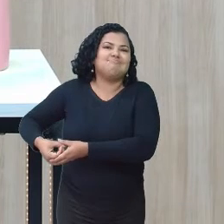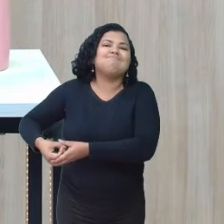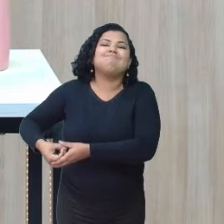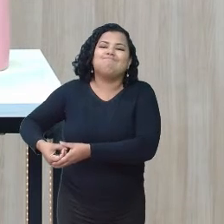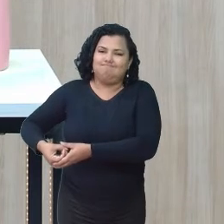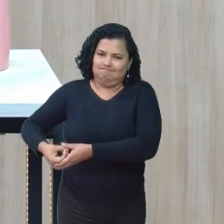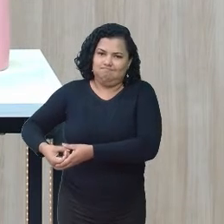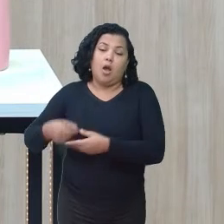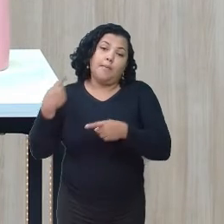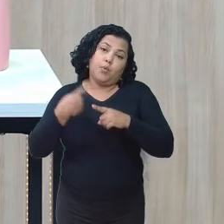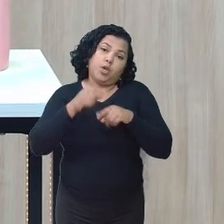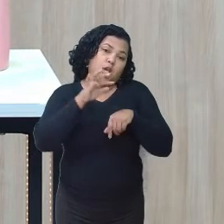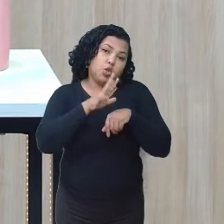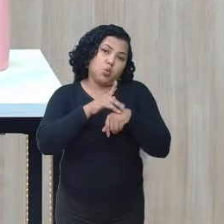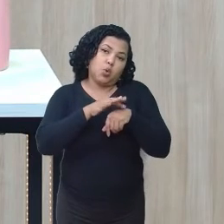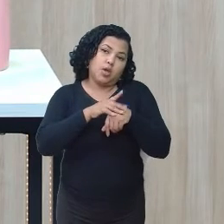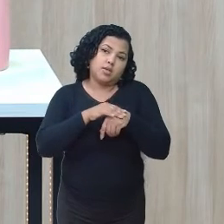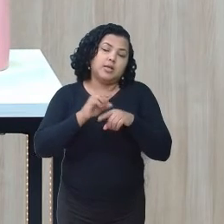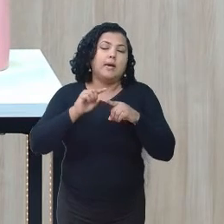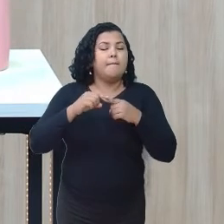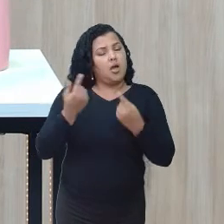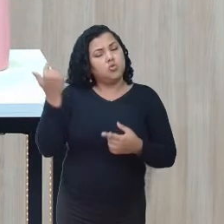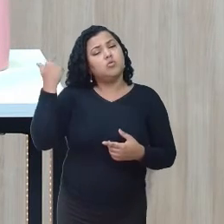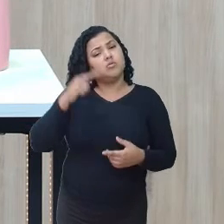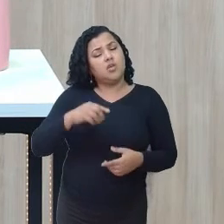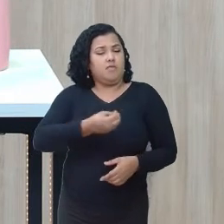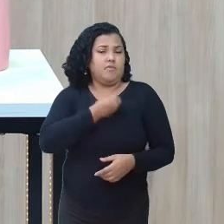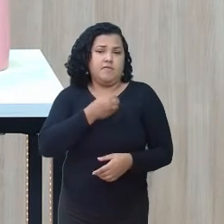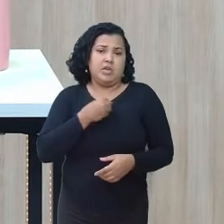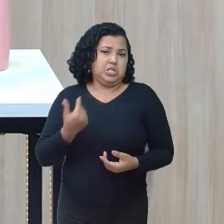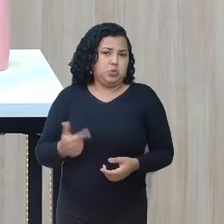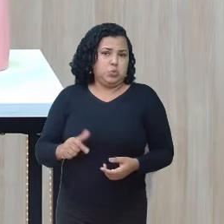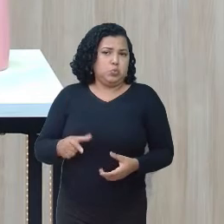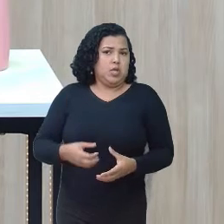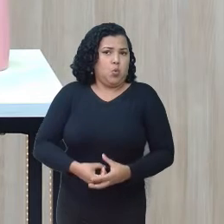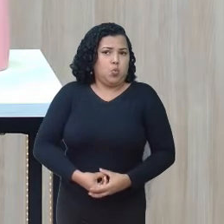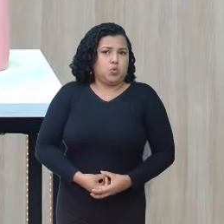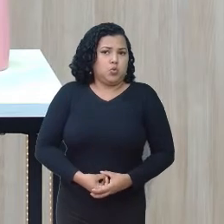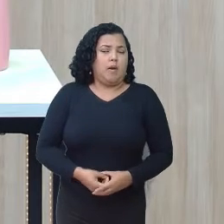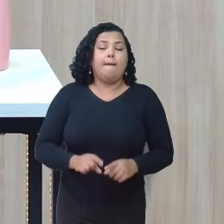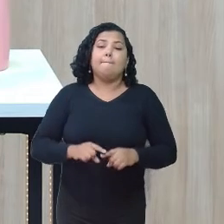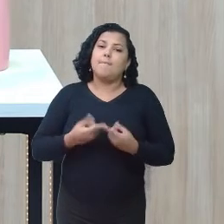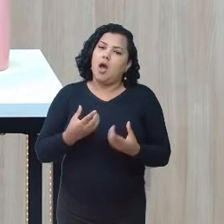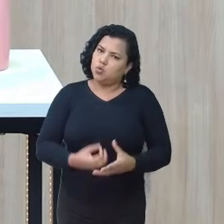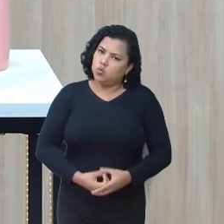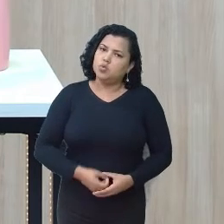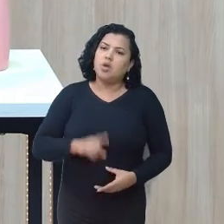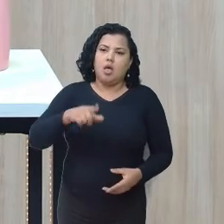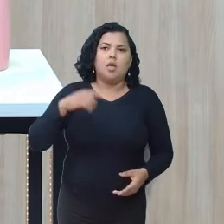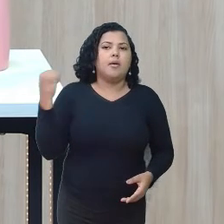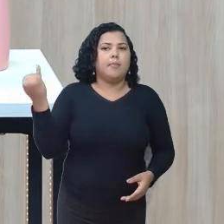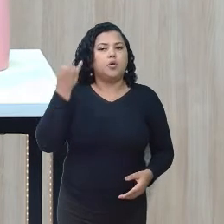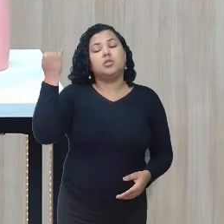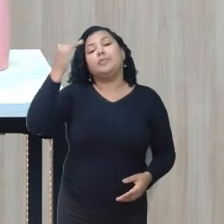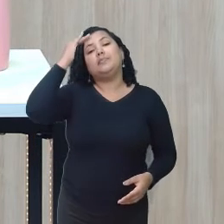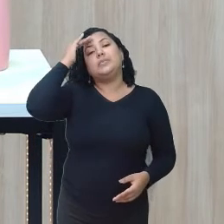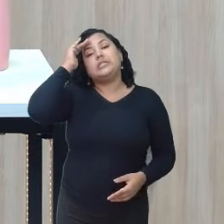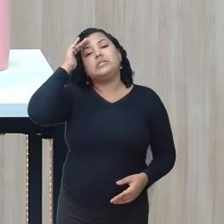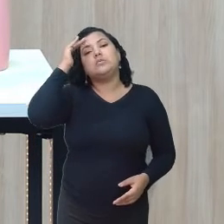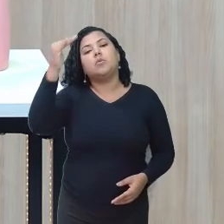precisa retirar e consegue conviver sem o útero. Mas ele tem a sua importância,